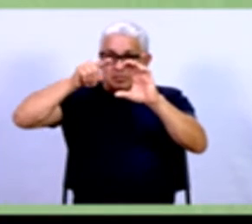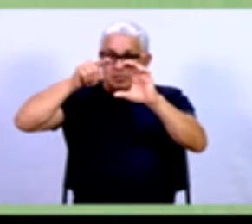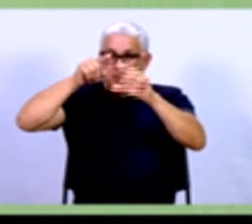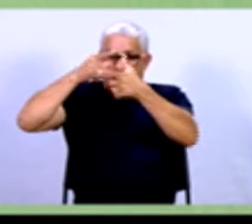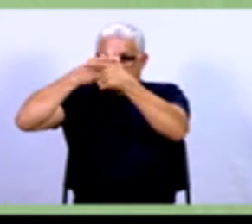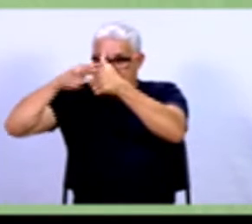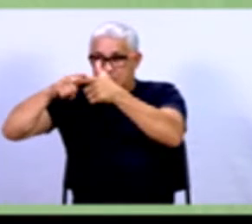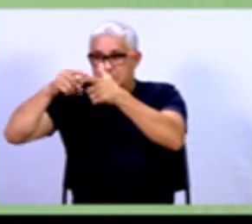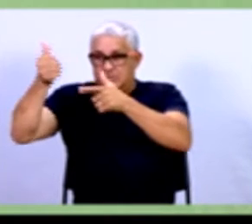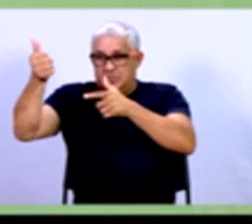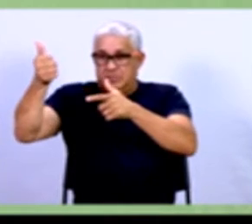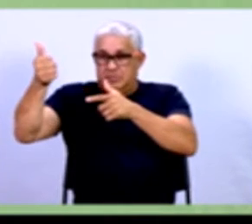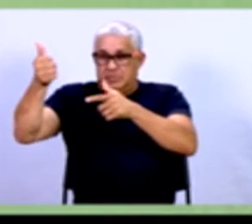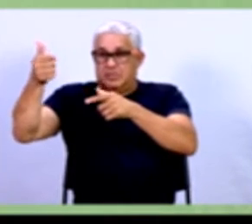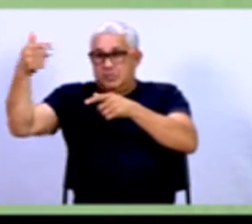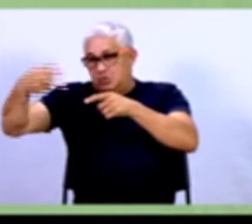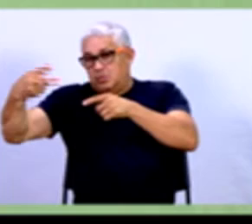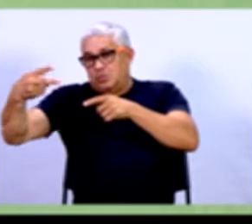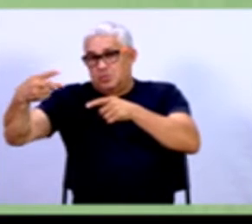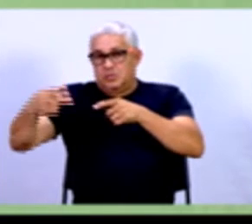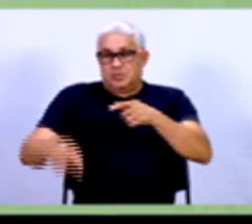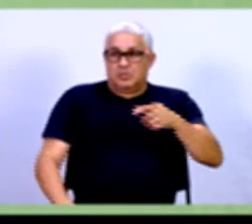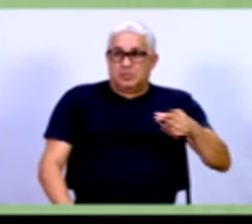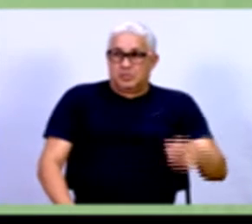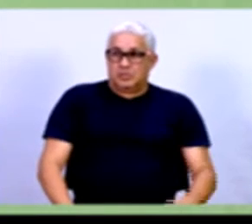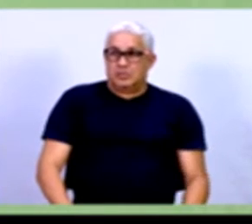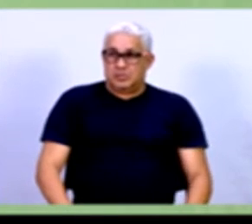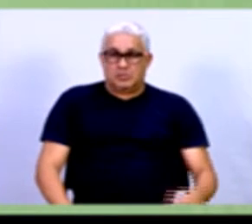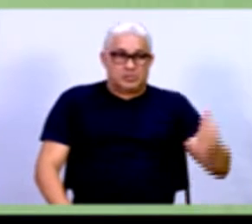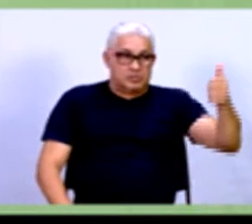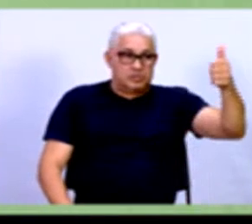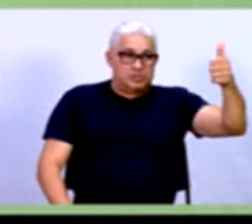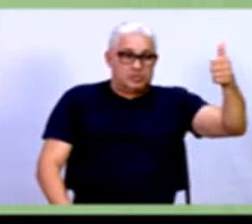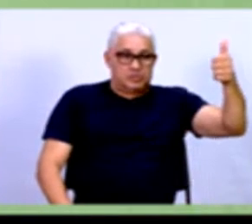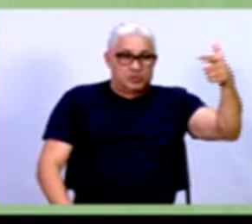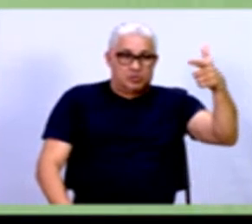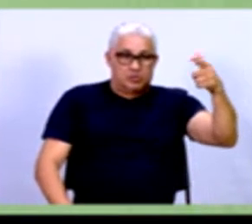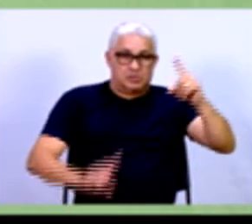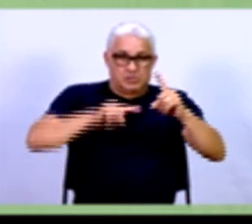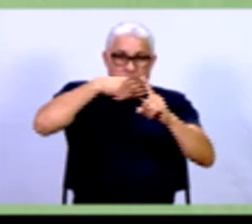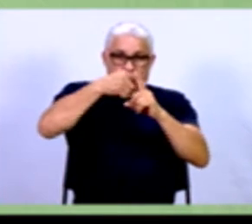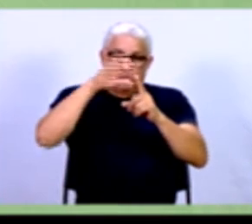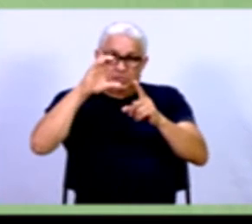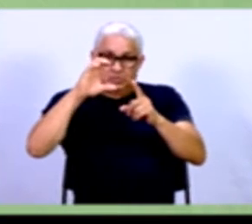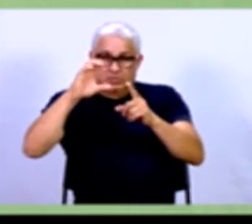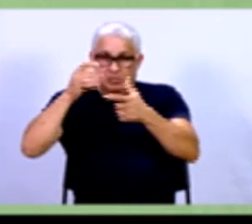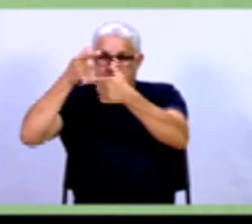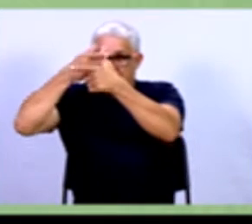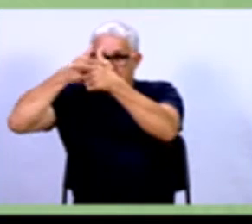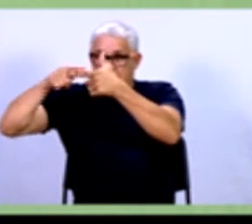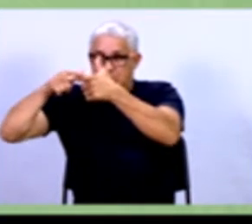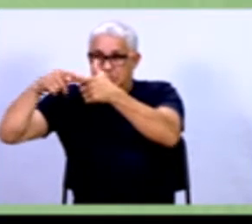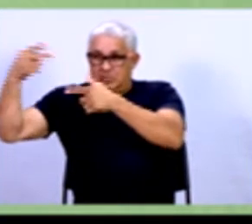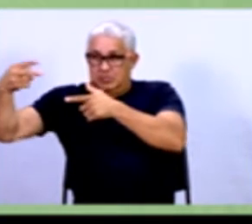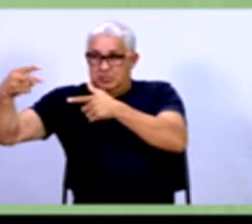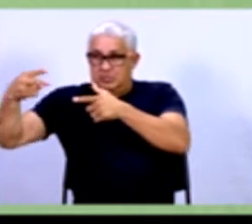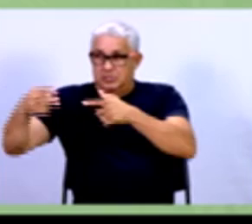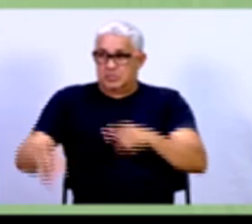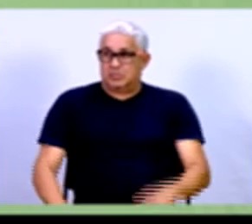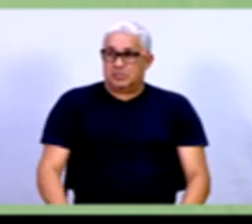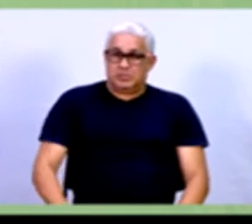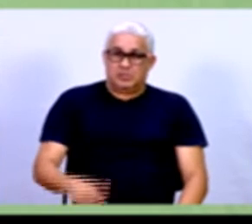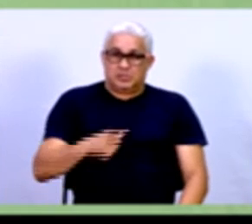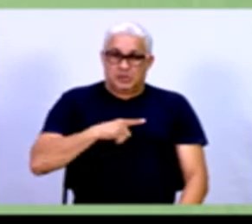mais 16 divididos por 2, que a gente vai ter aqui o resultado 20, né? 12 mais 8 e a gente vai